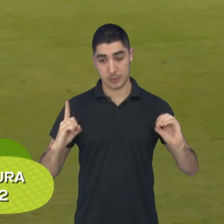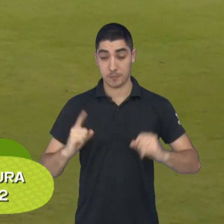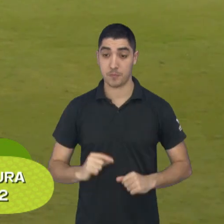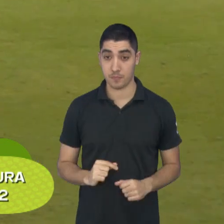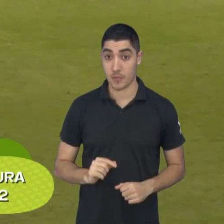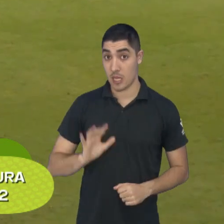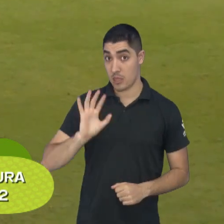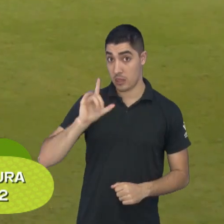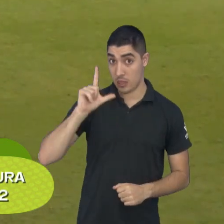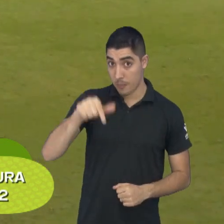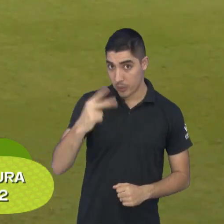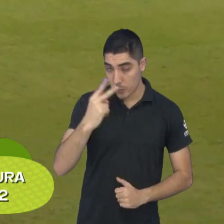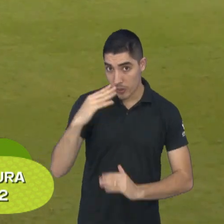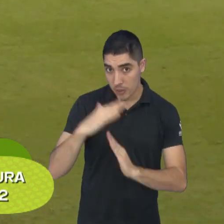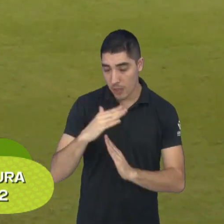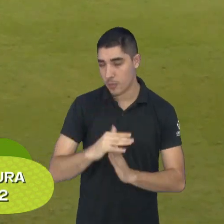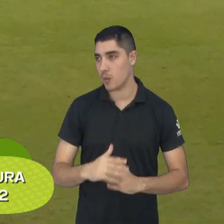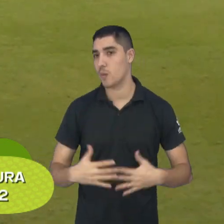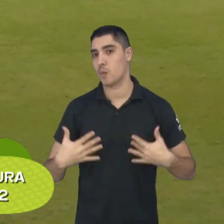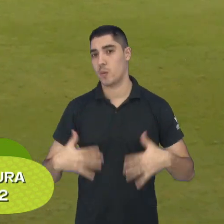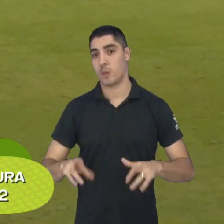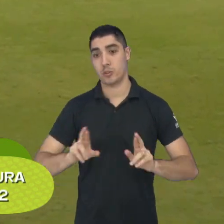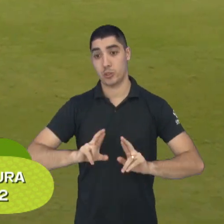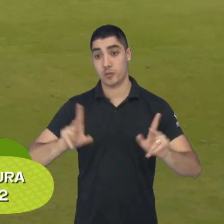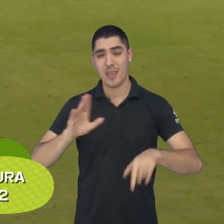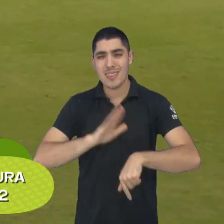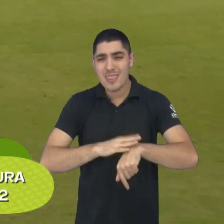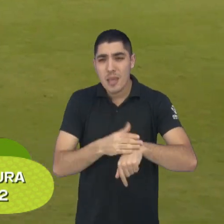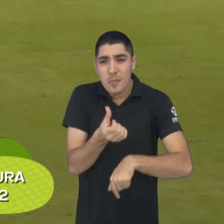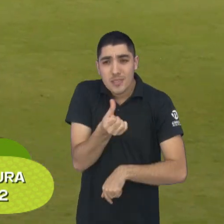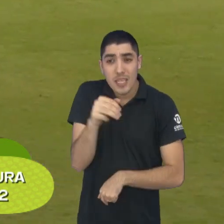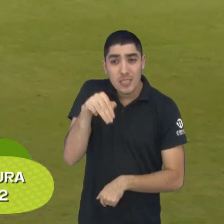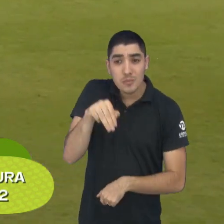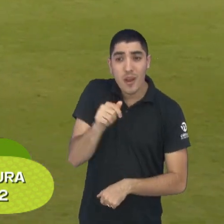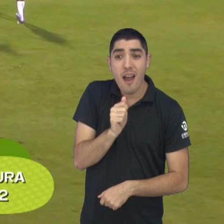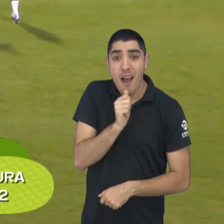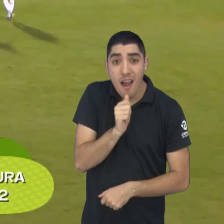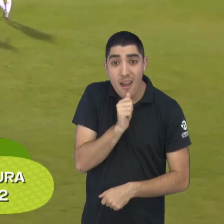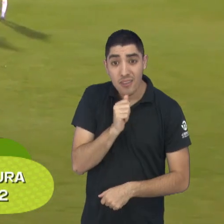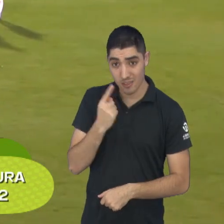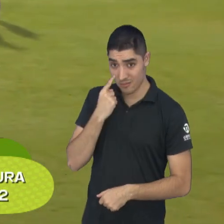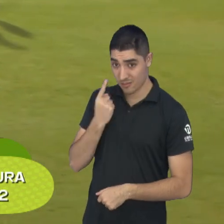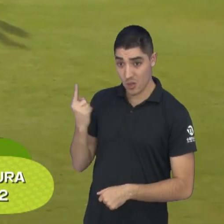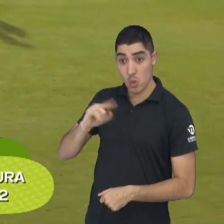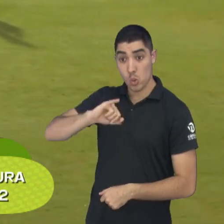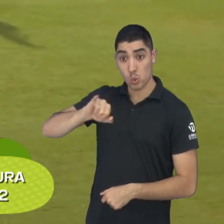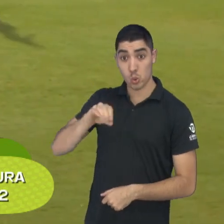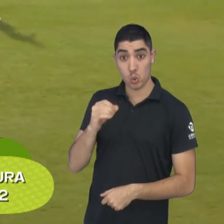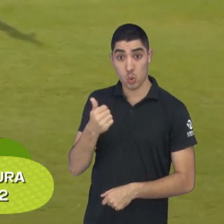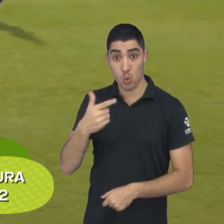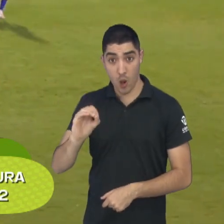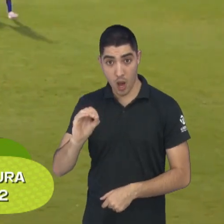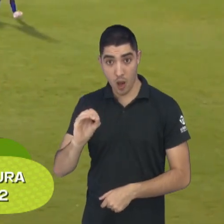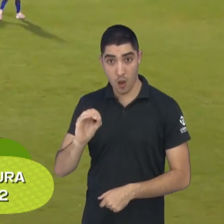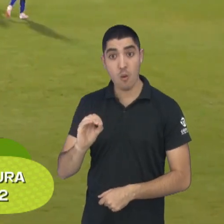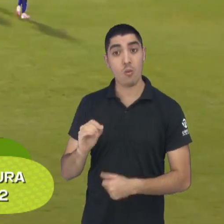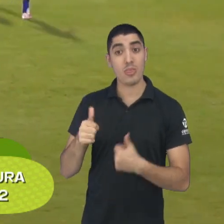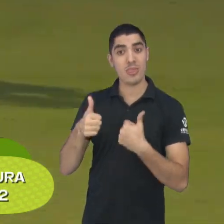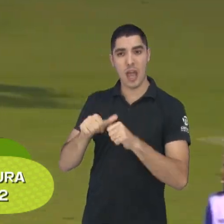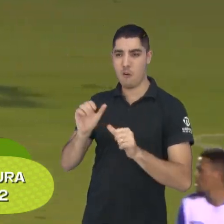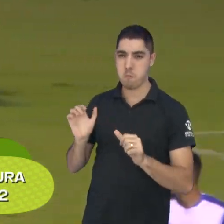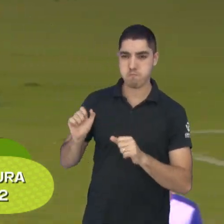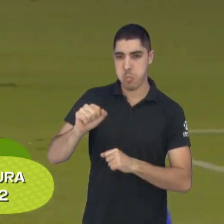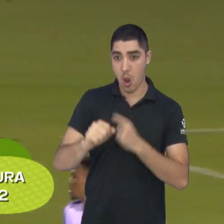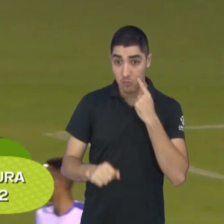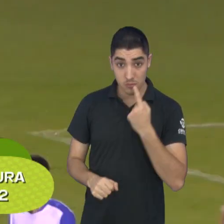Mas a segunda etapa foi diferente. Logo aos 6 minutos, depois da agressão de João Gabriel, com a partida já paralisada,